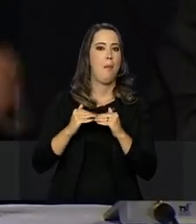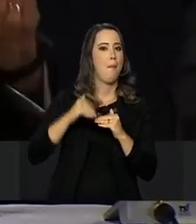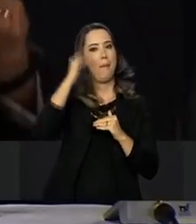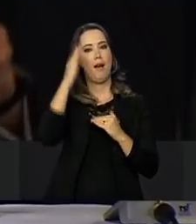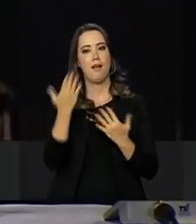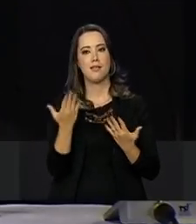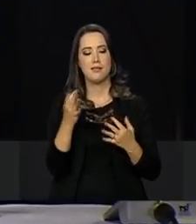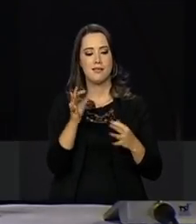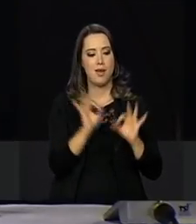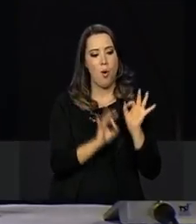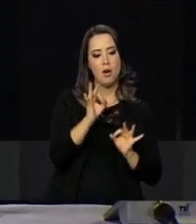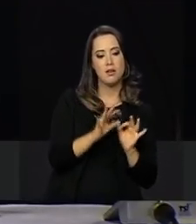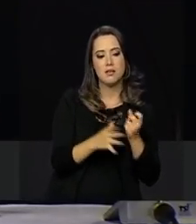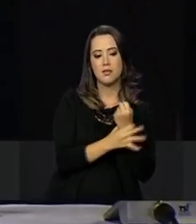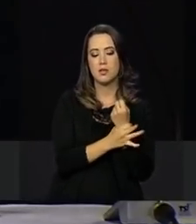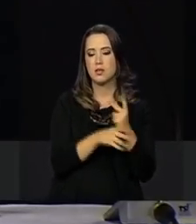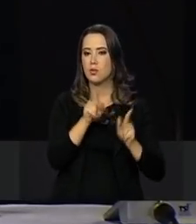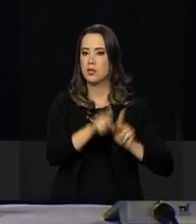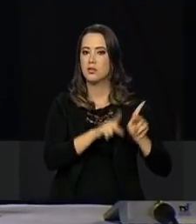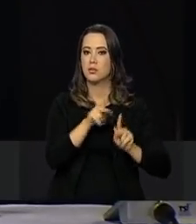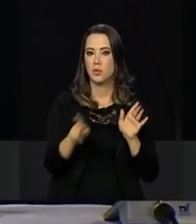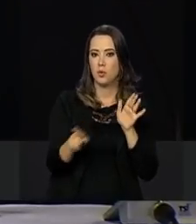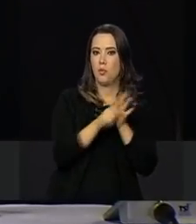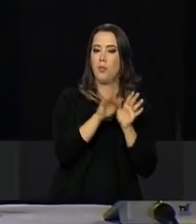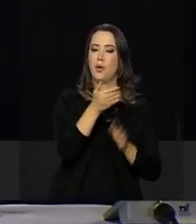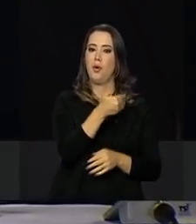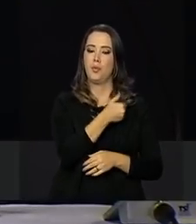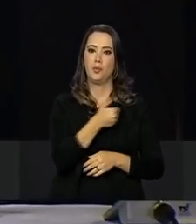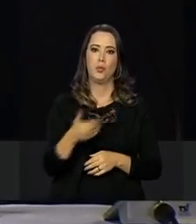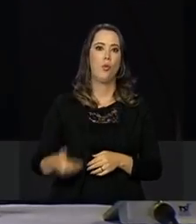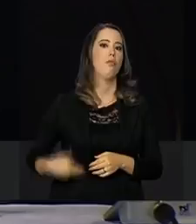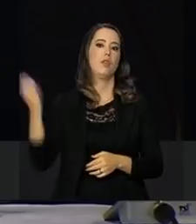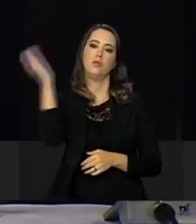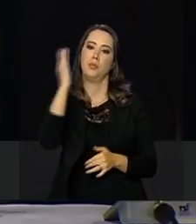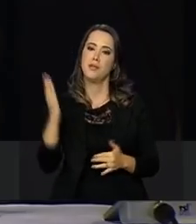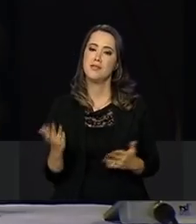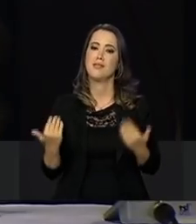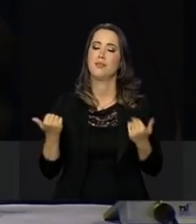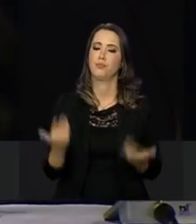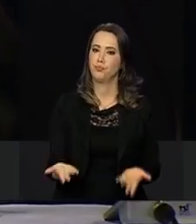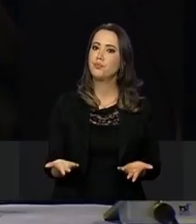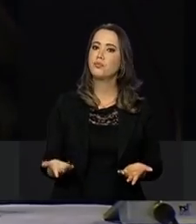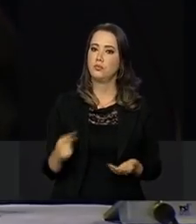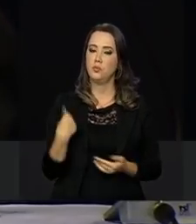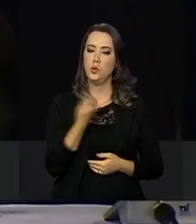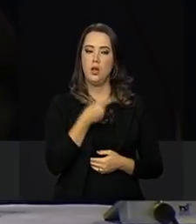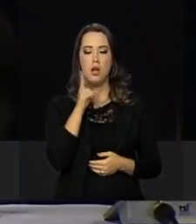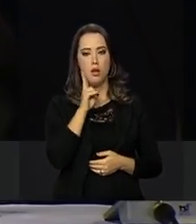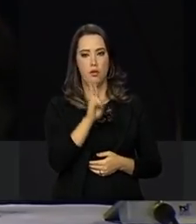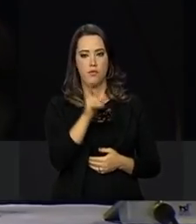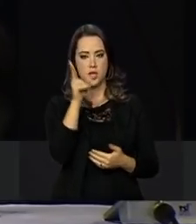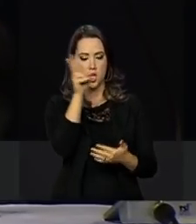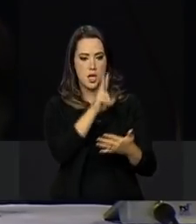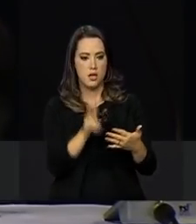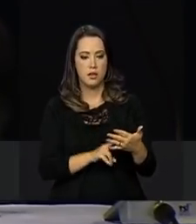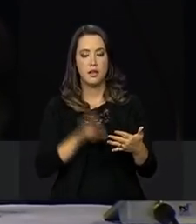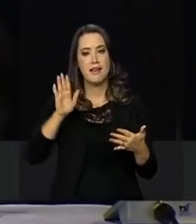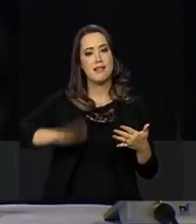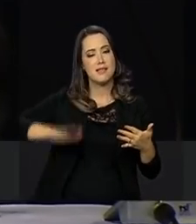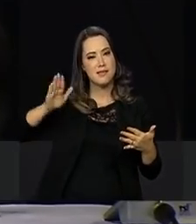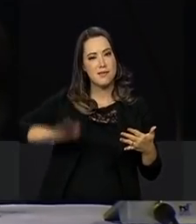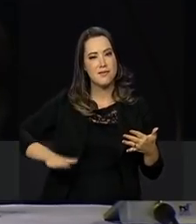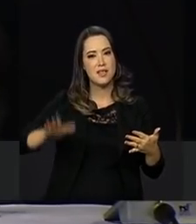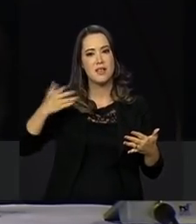a organização da segurança pública do nosso país. E é interessante, ainda hoje eu lia, que muitas e muitas vezes é interessante